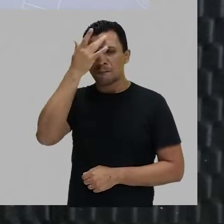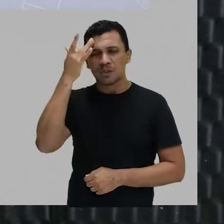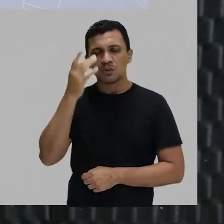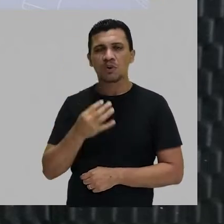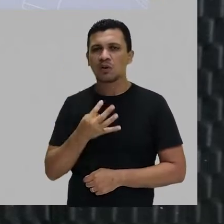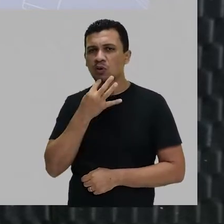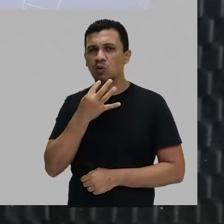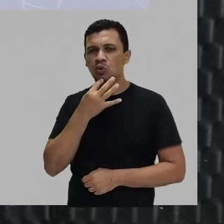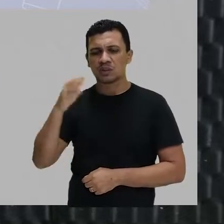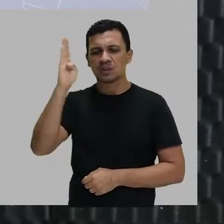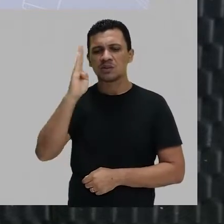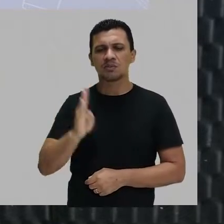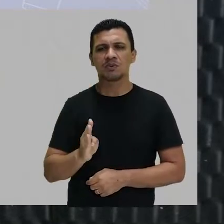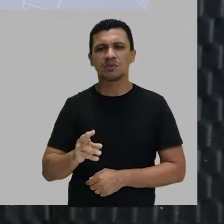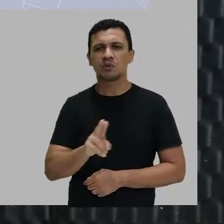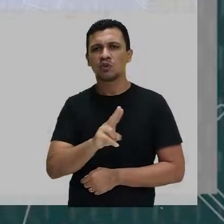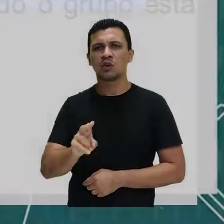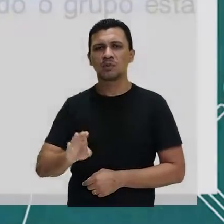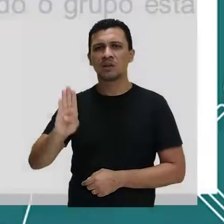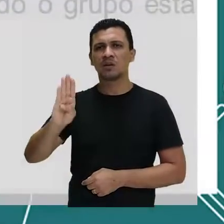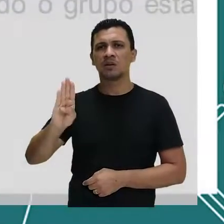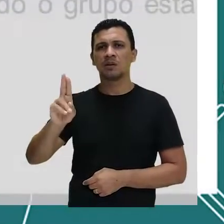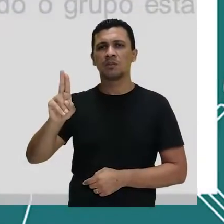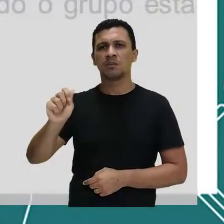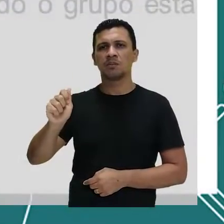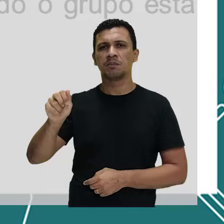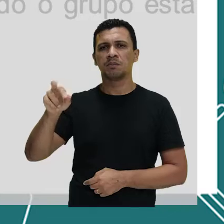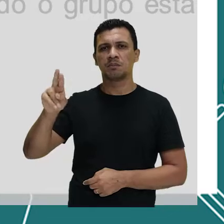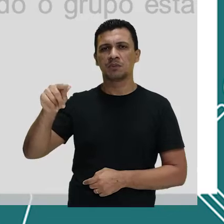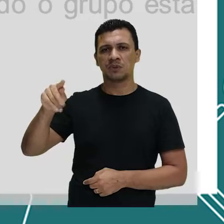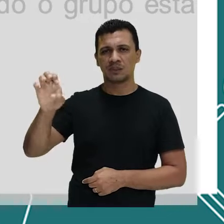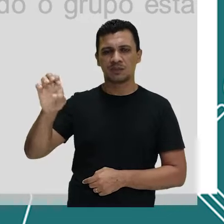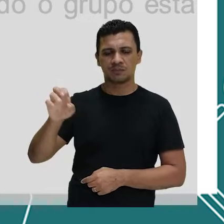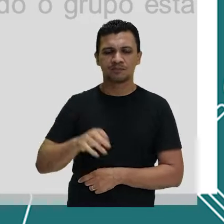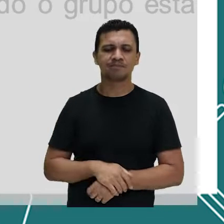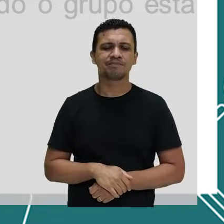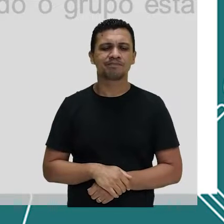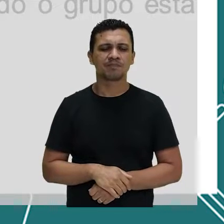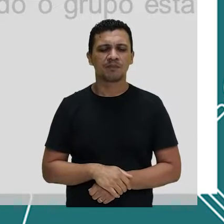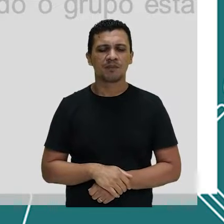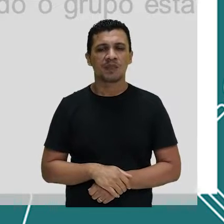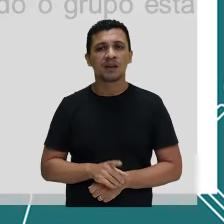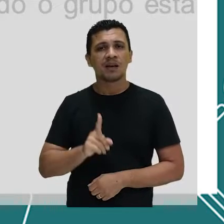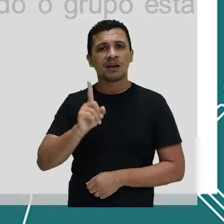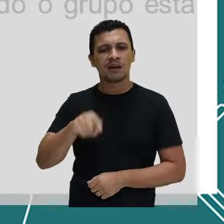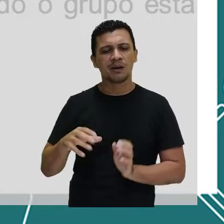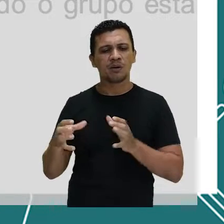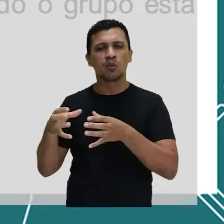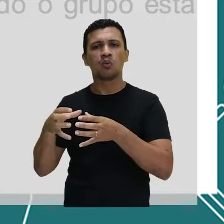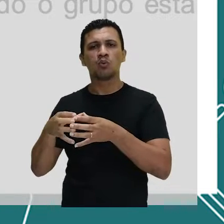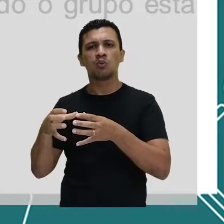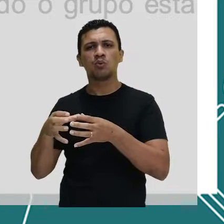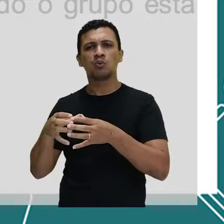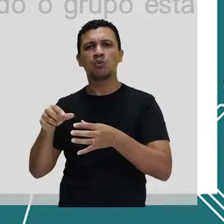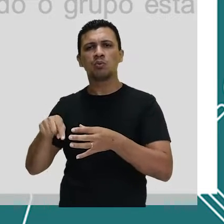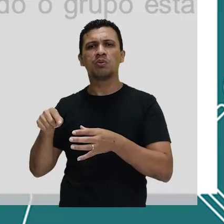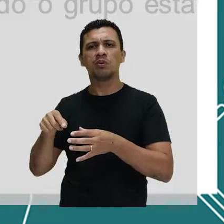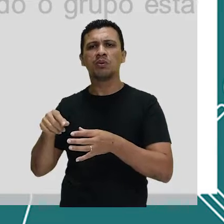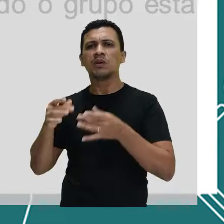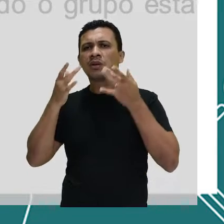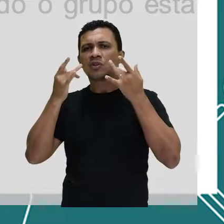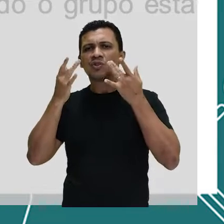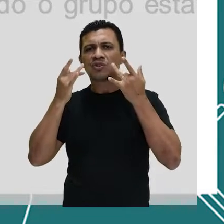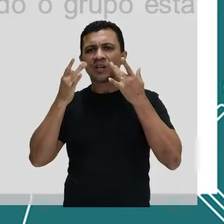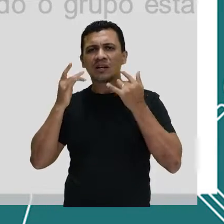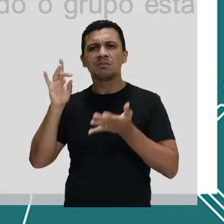Brasil, chamada Chico Buarque. Asdrubal trouxe o trombone. É uma trupe de atores que fazia teatro,